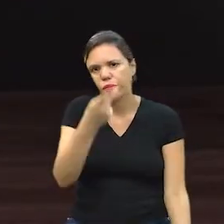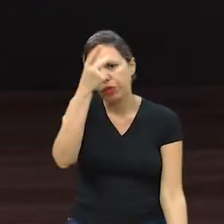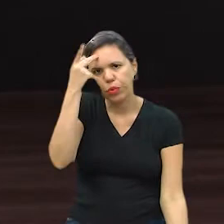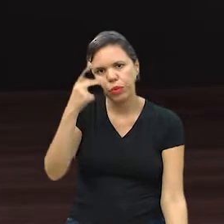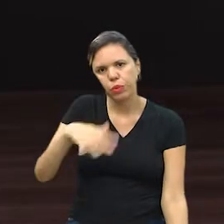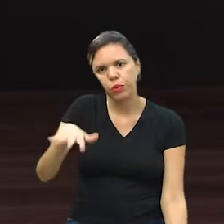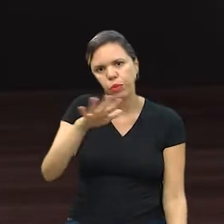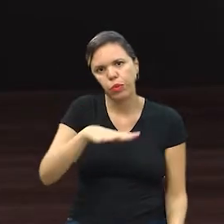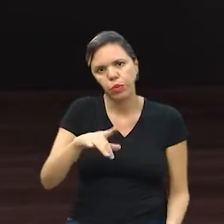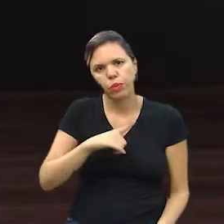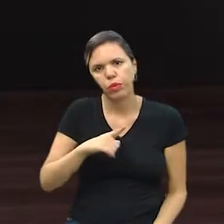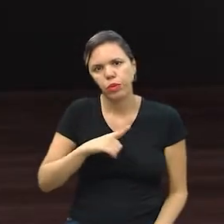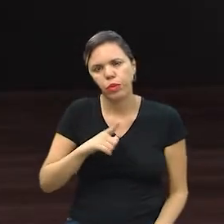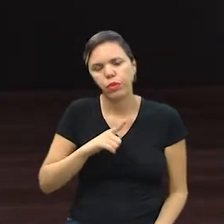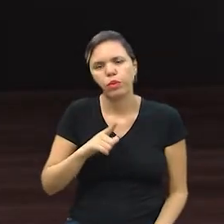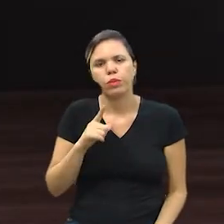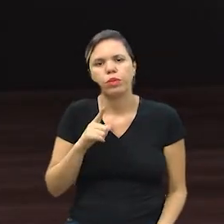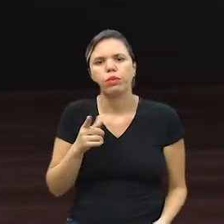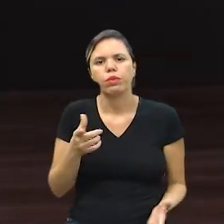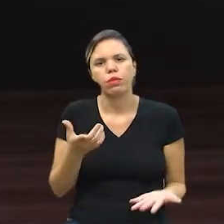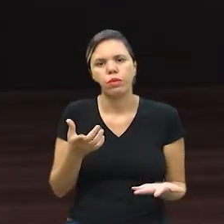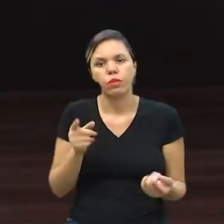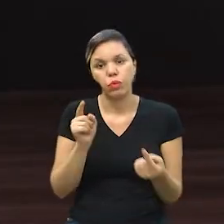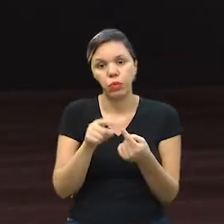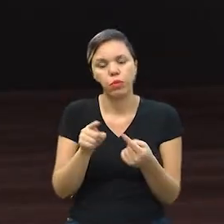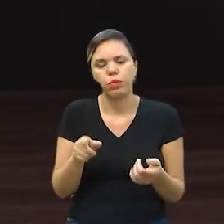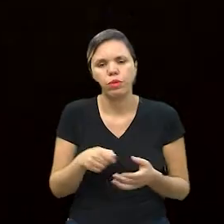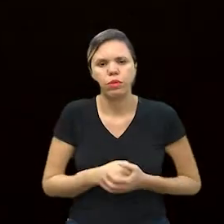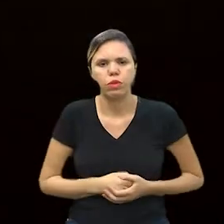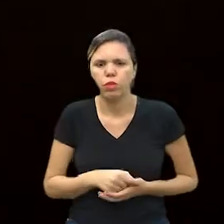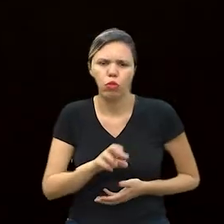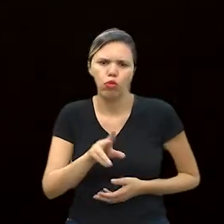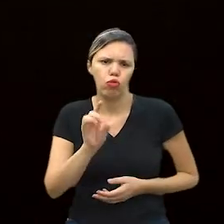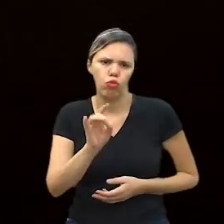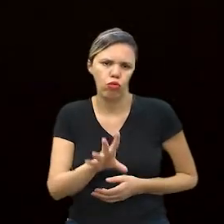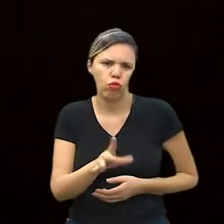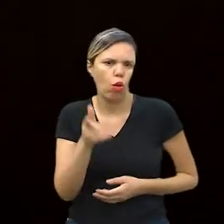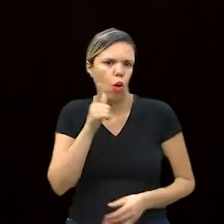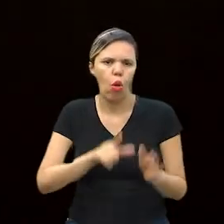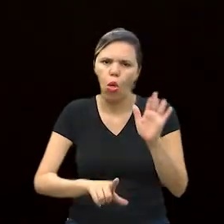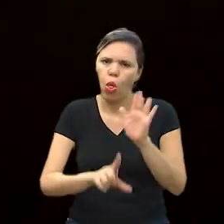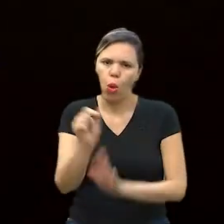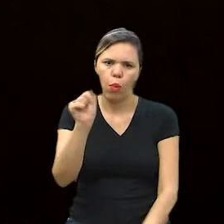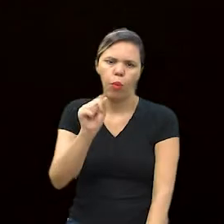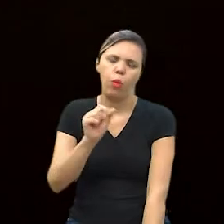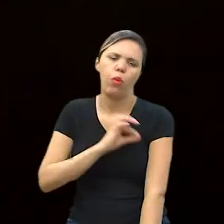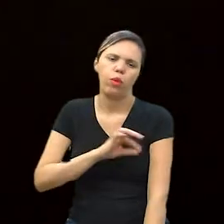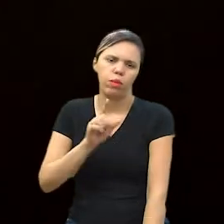gente fala de pessoas que têm esse olhar, não só em torno do